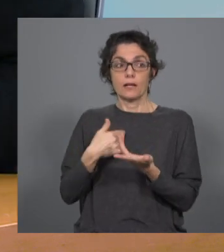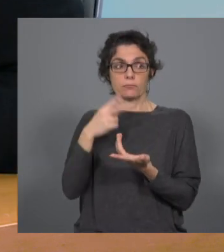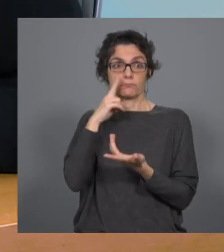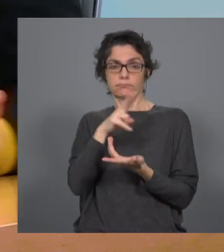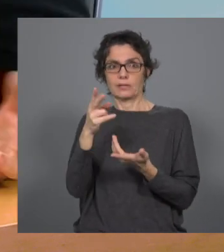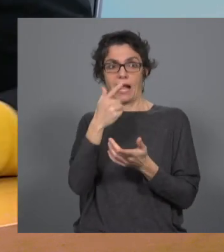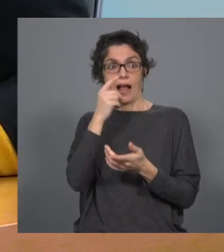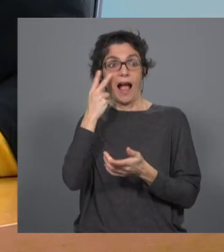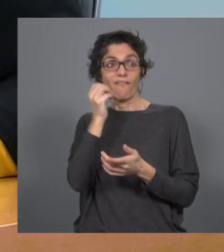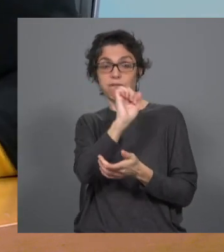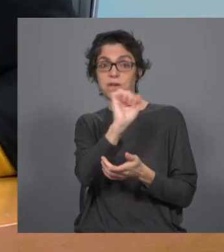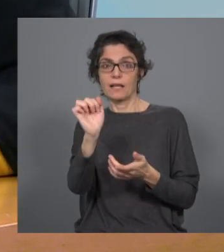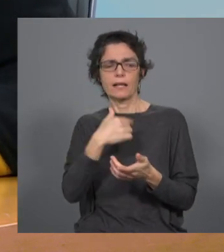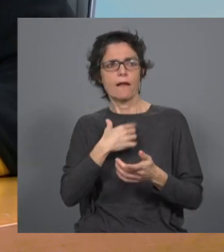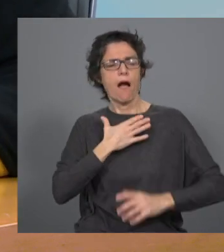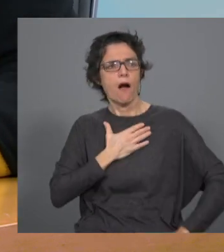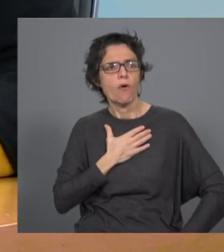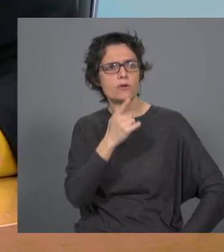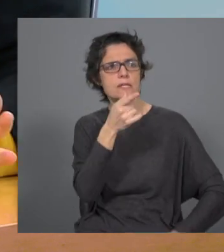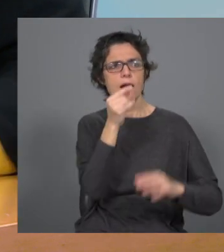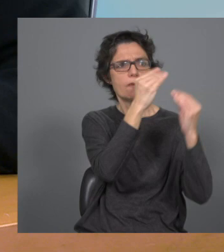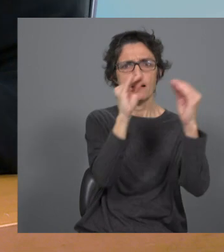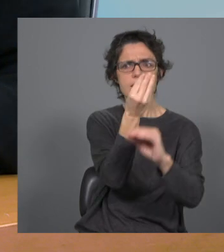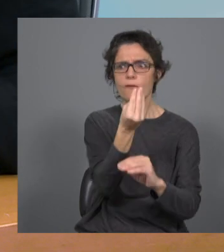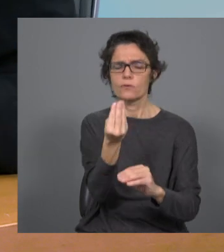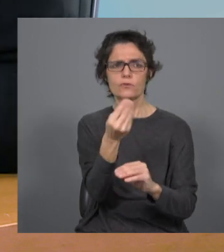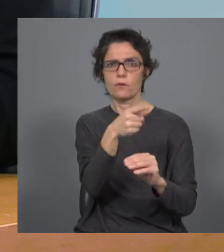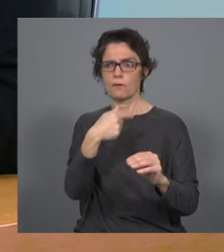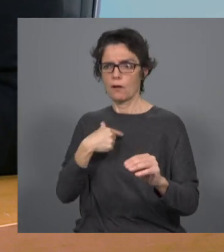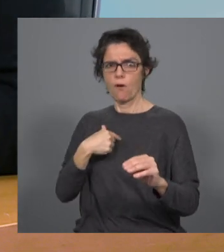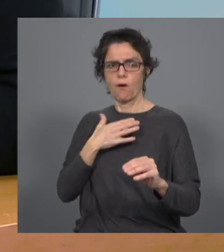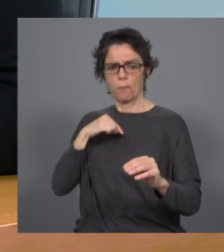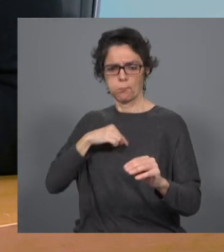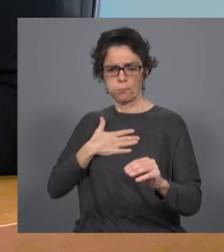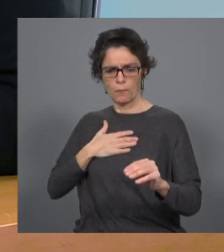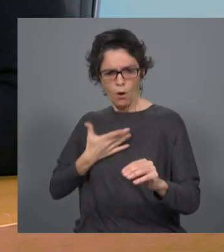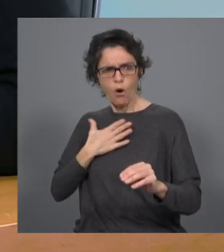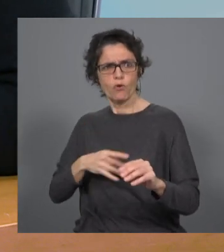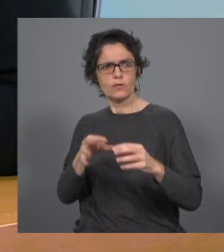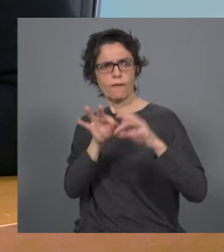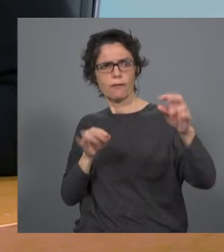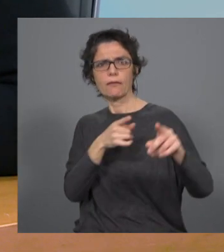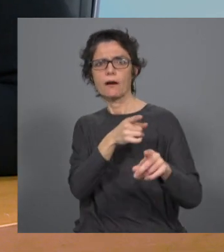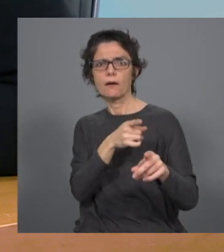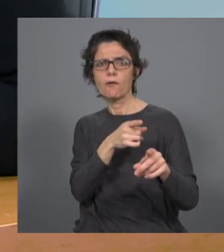cooperadoras que se dedicavam assim àquelas jovens e disse, espera aí. E senti desde cedo,